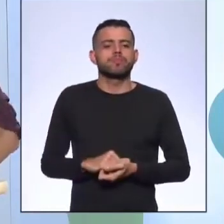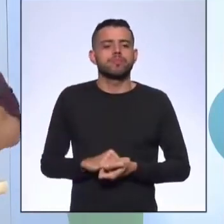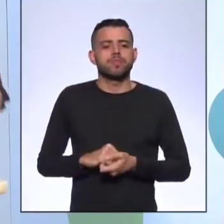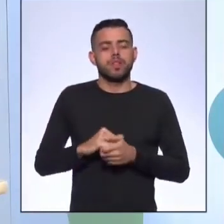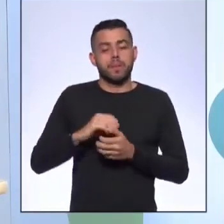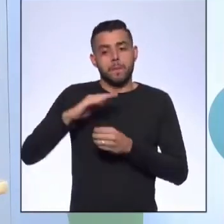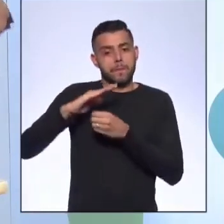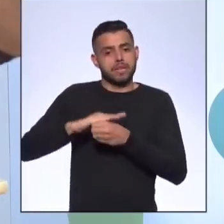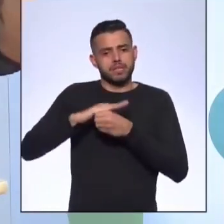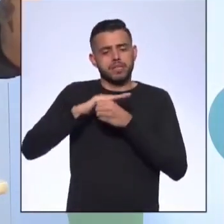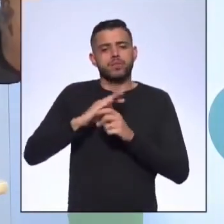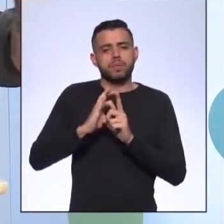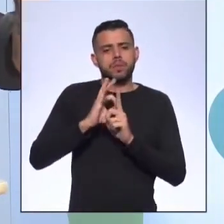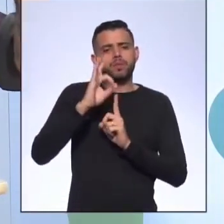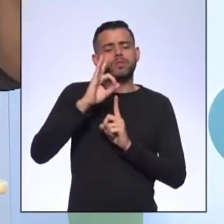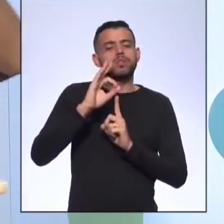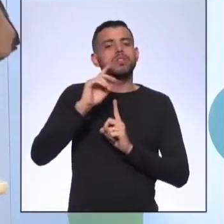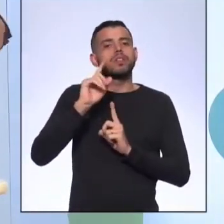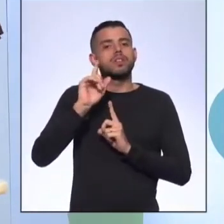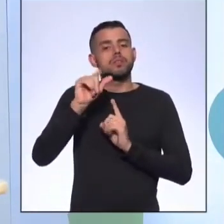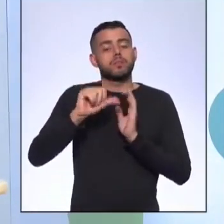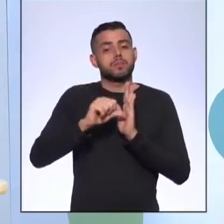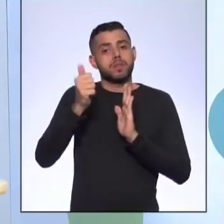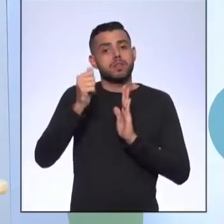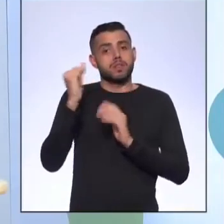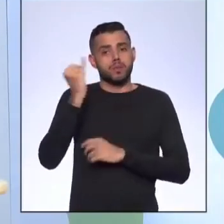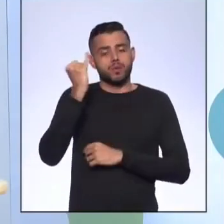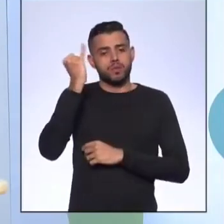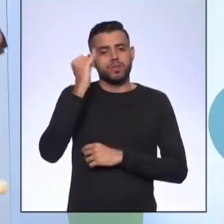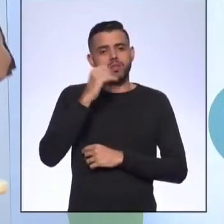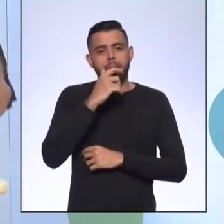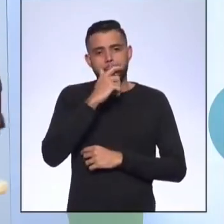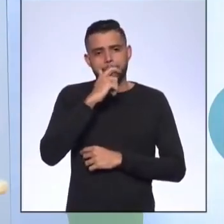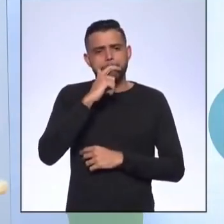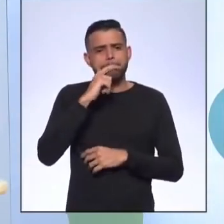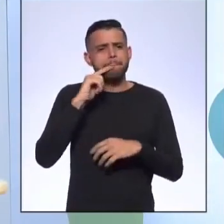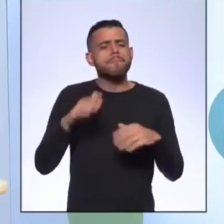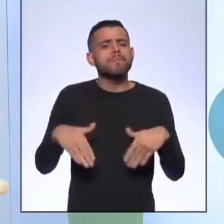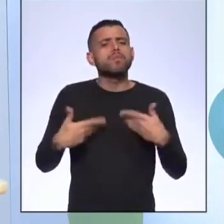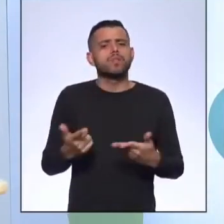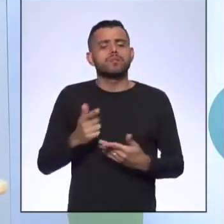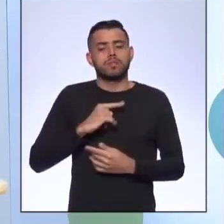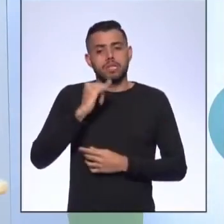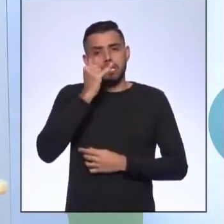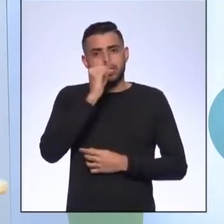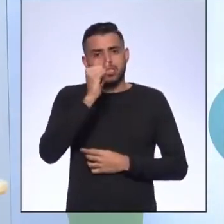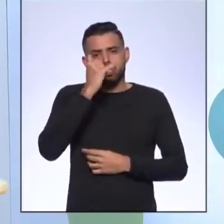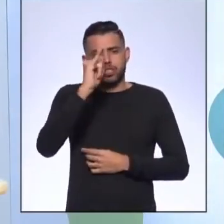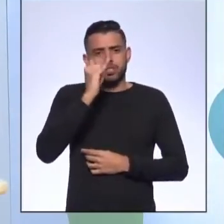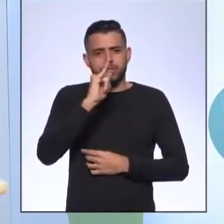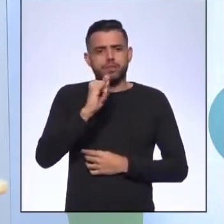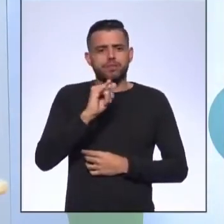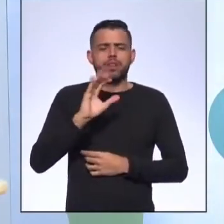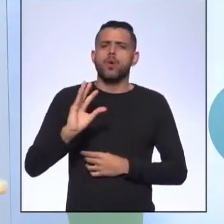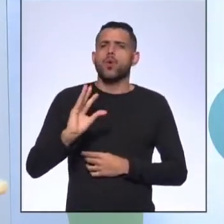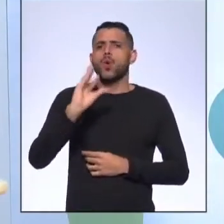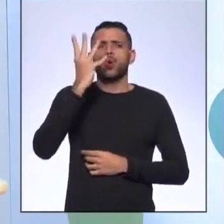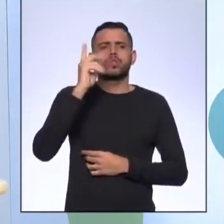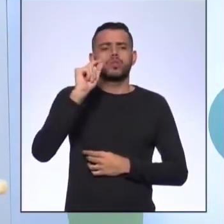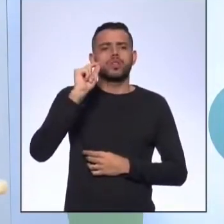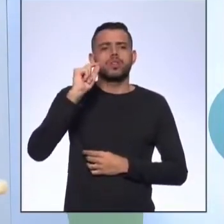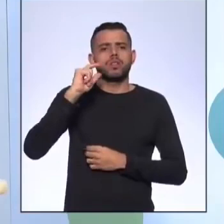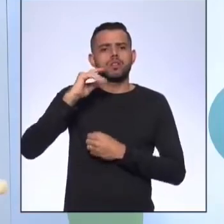temperatura. Pessoal, primeira questão que é importante, ó, lembra lá? Quando eu forneci energia para as partículas, o que aconteceu com a pressão e o